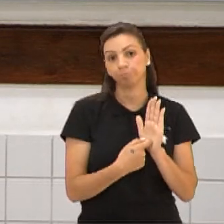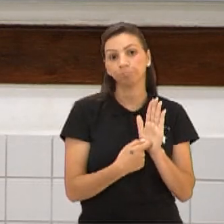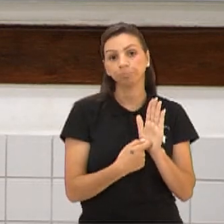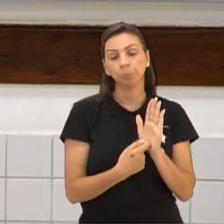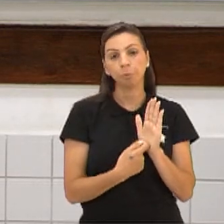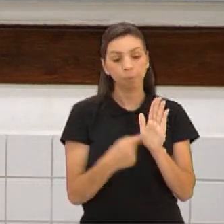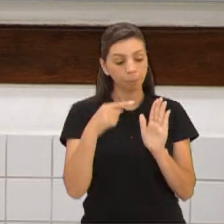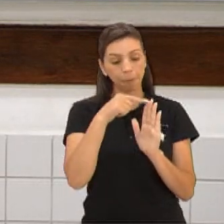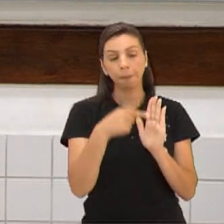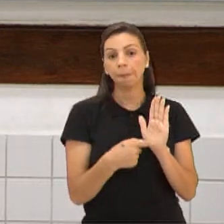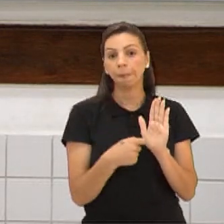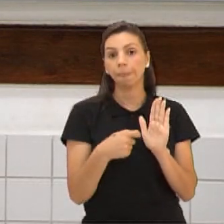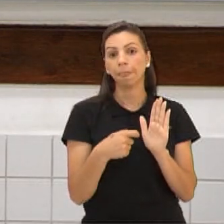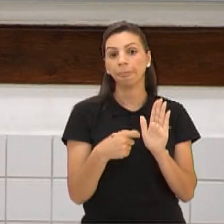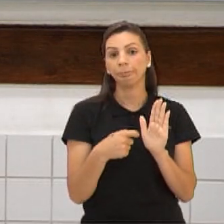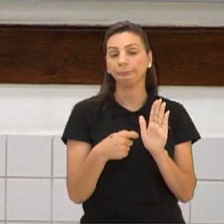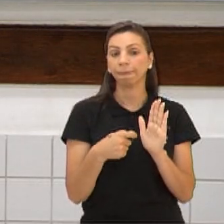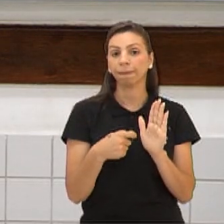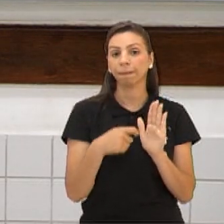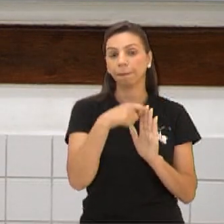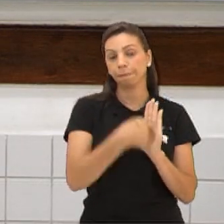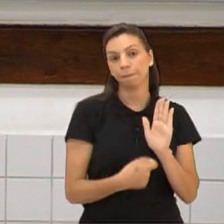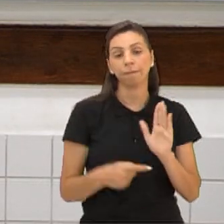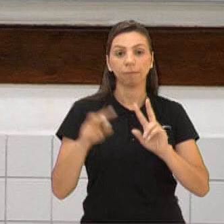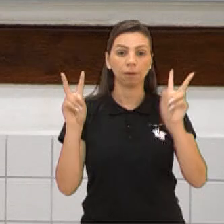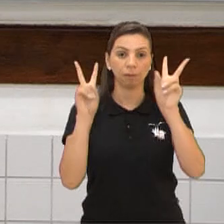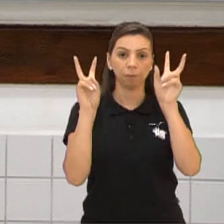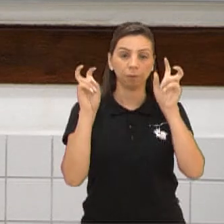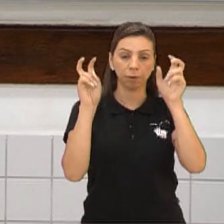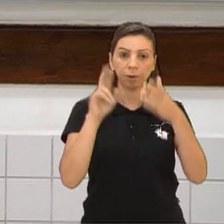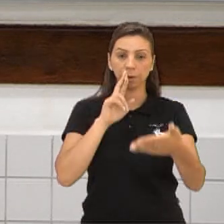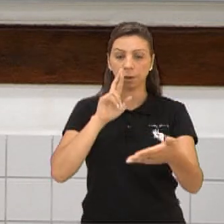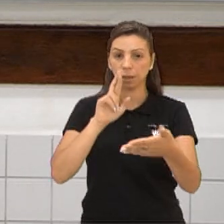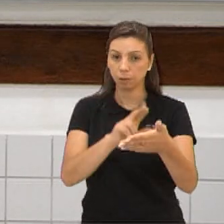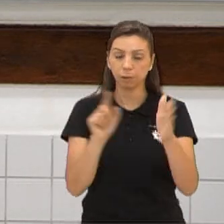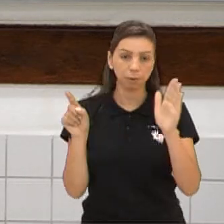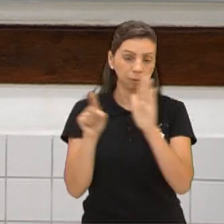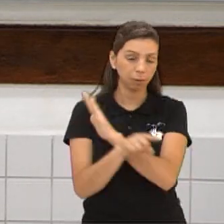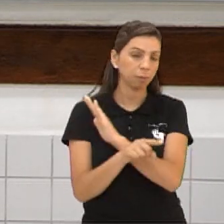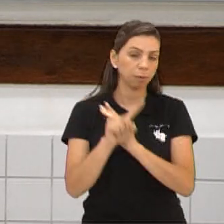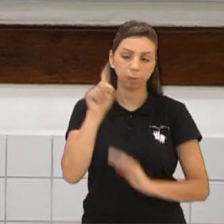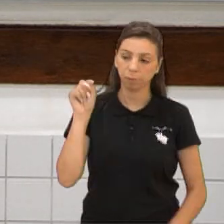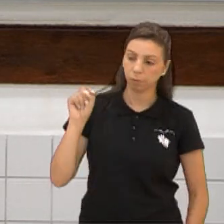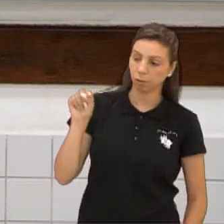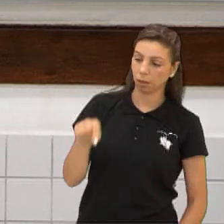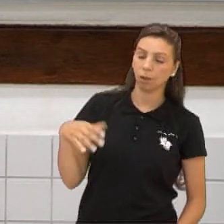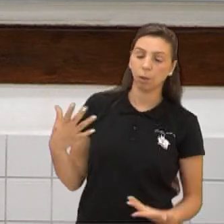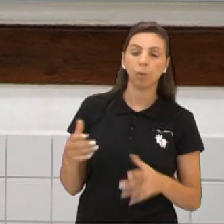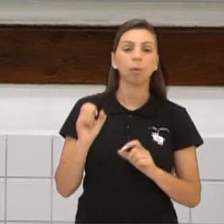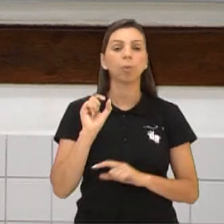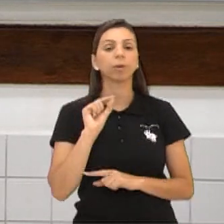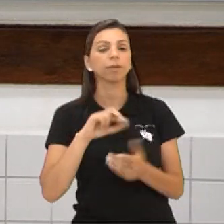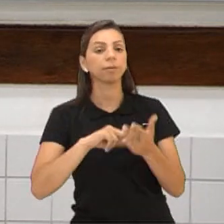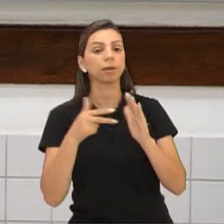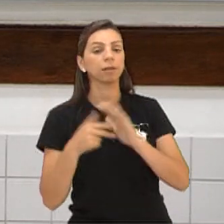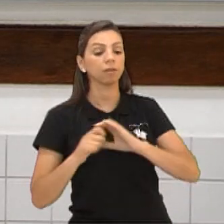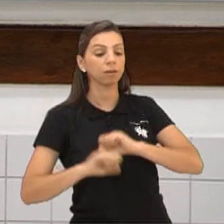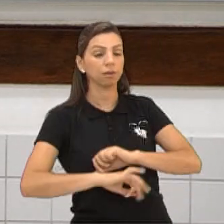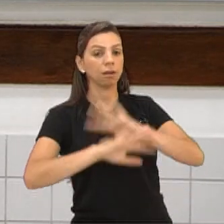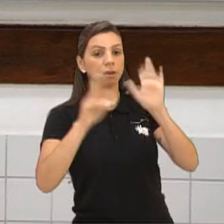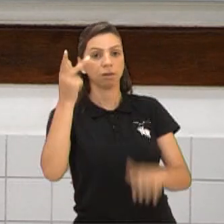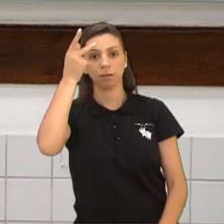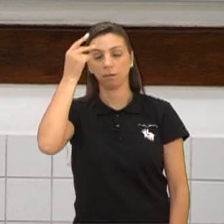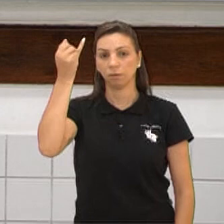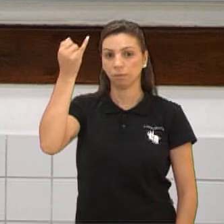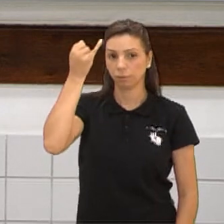desses textos é o texto que leva o título, né, de Resposta à Questão, o que é o esclarecimento do Immanuel Kant, né? Antes